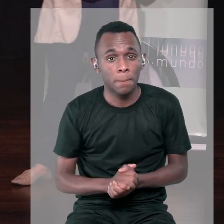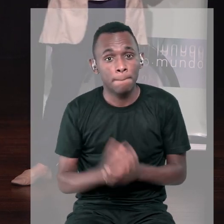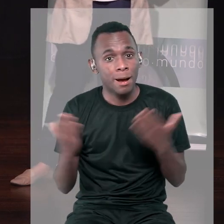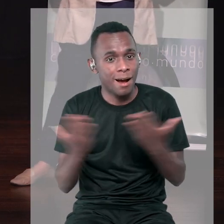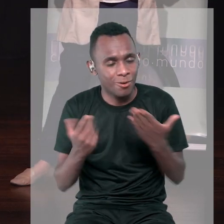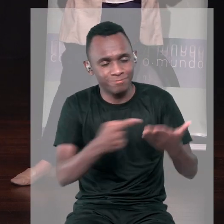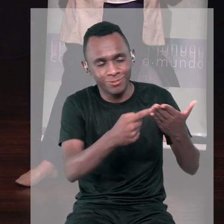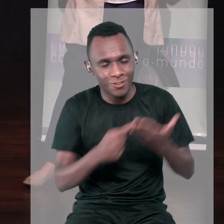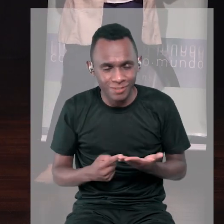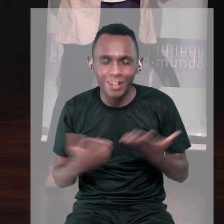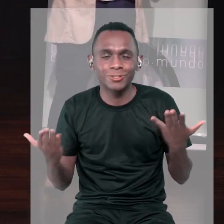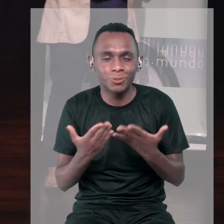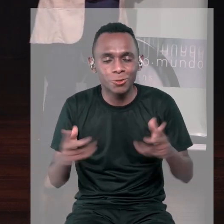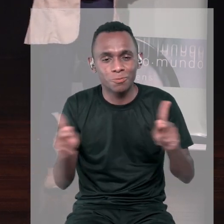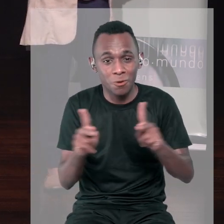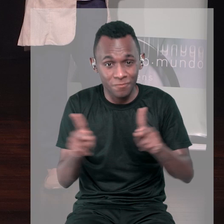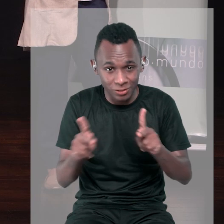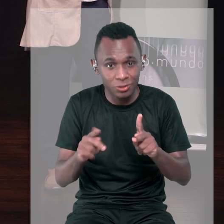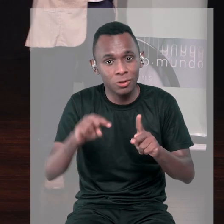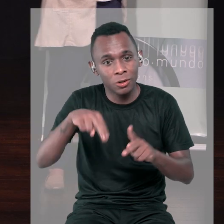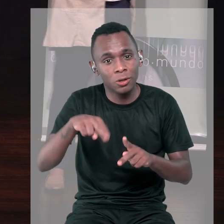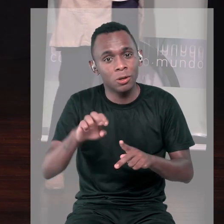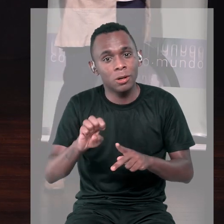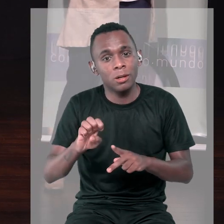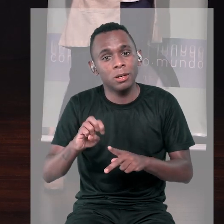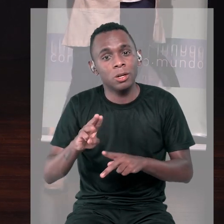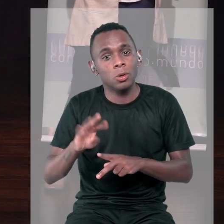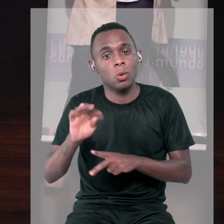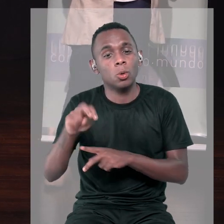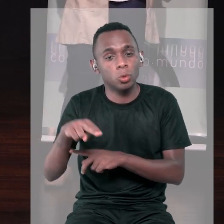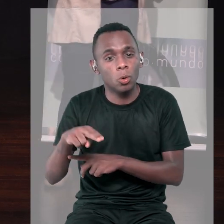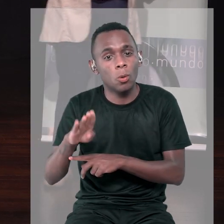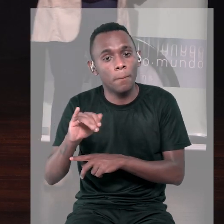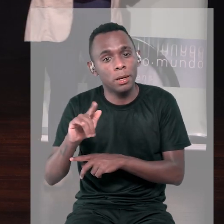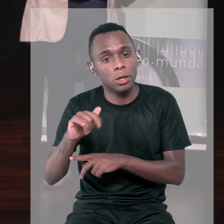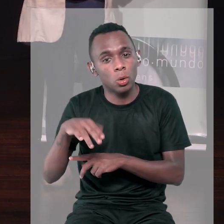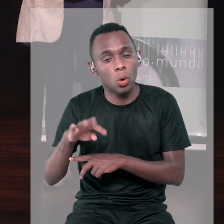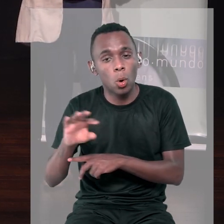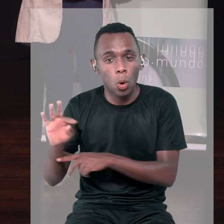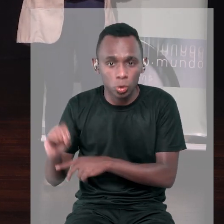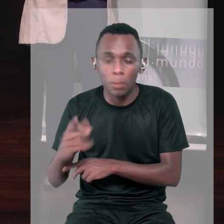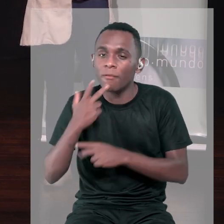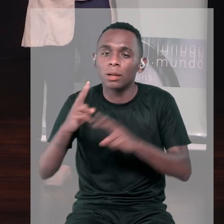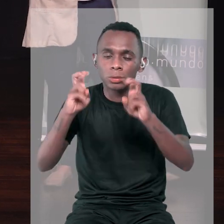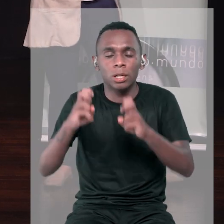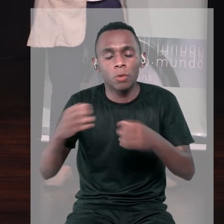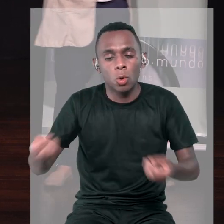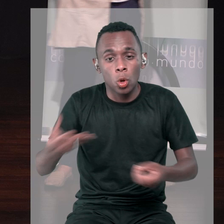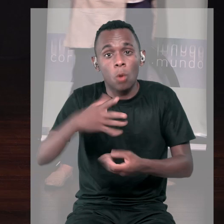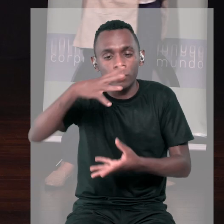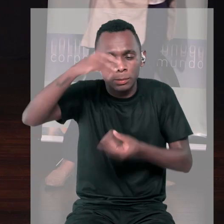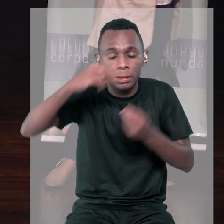nosso convidado de hoje, o professor Newton Binhoto, para falar sobre o tema O Novo Espírito da Guerra.